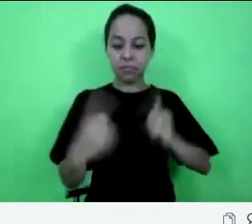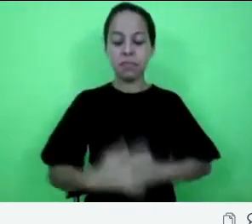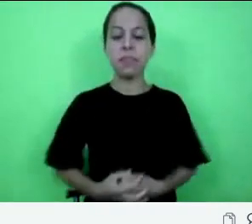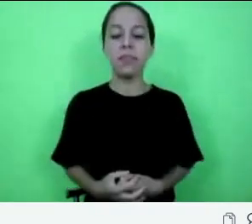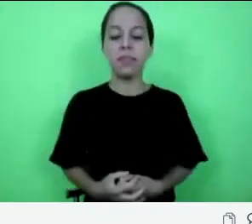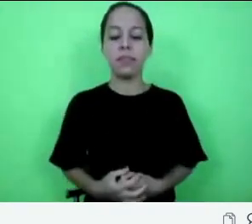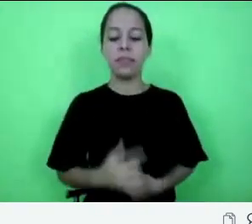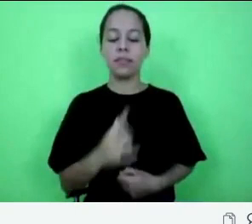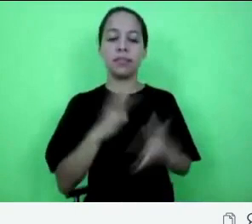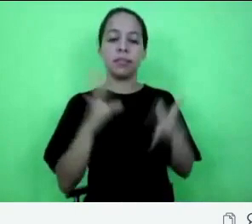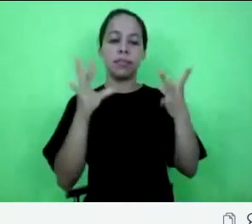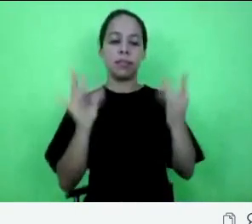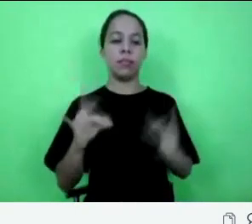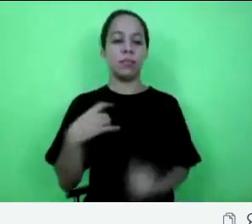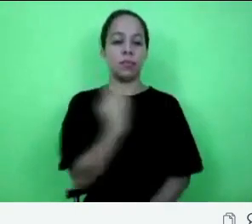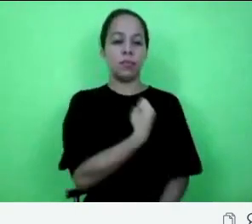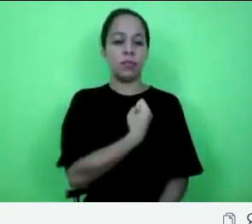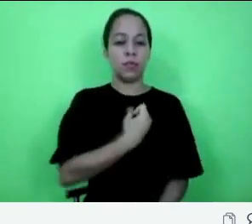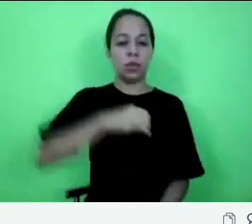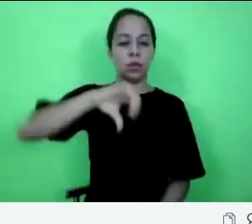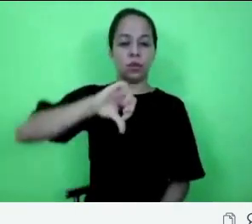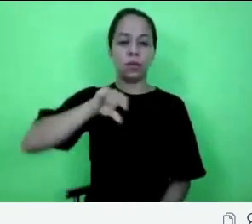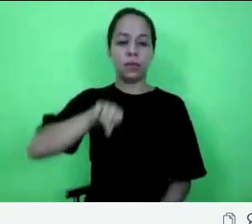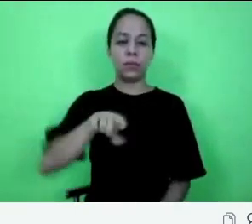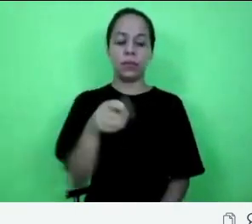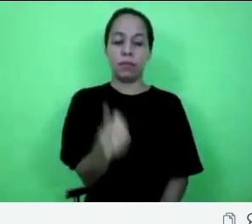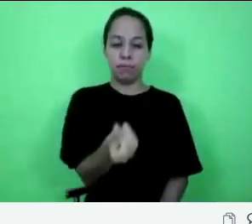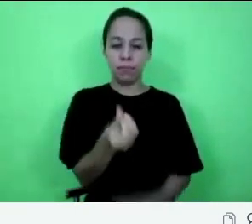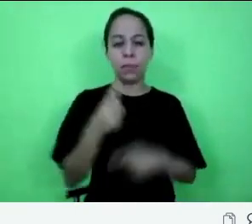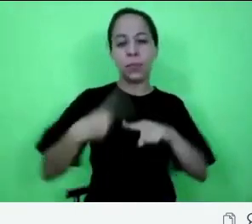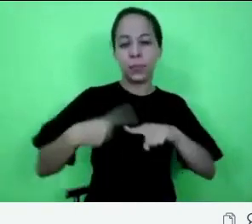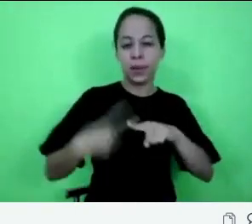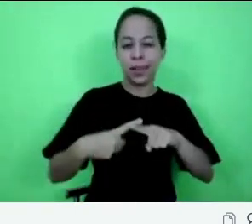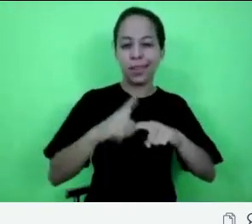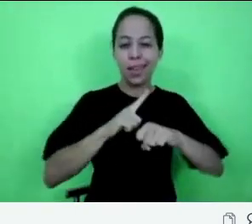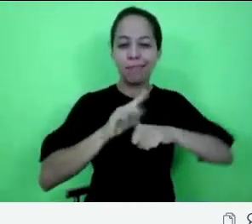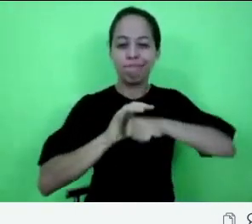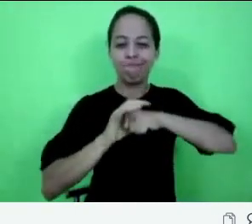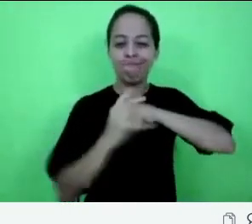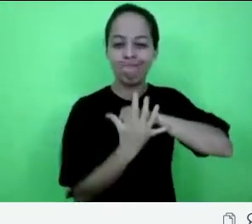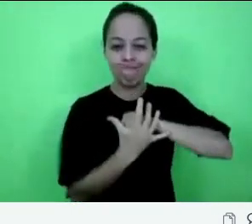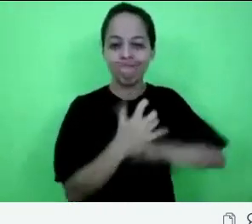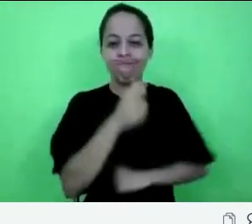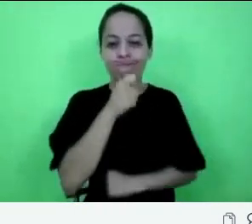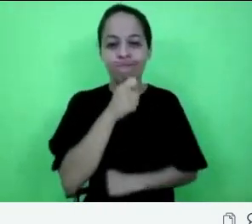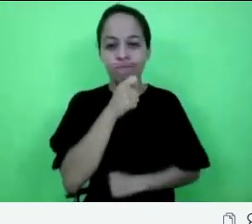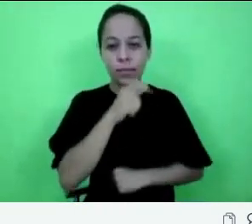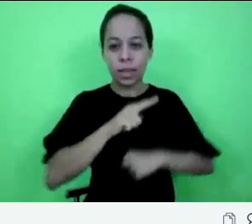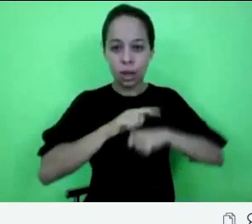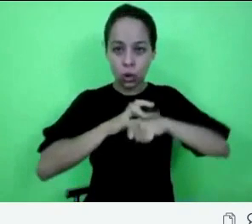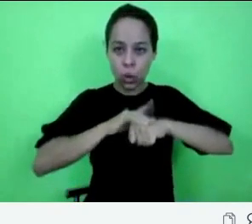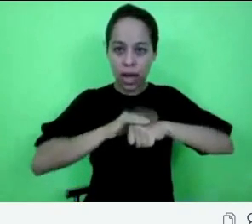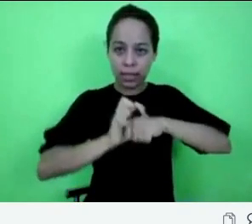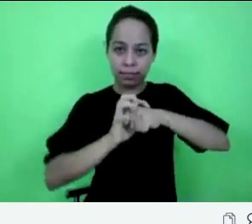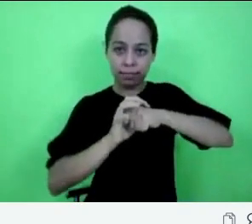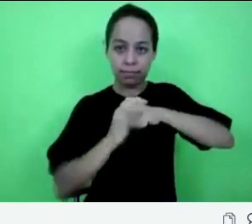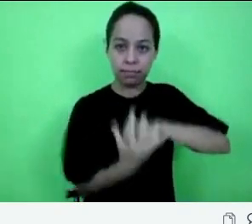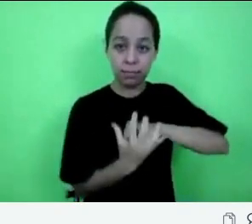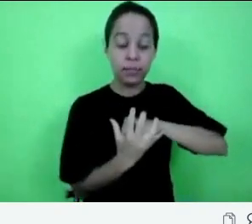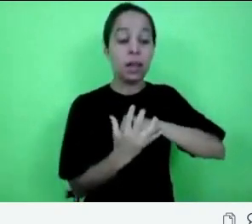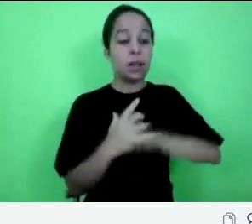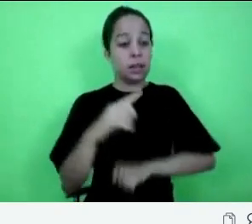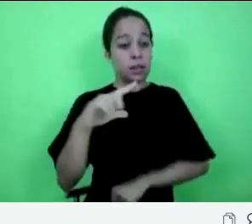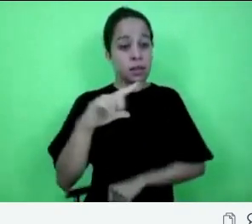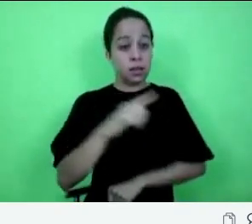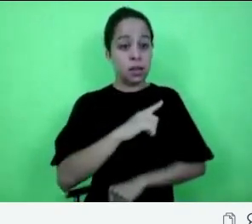item 9.6, em virtude da pandemia causada pelo novo coronavírus, o sorteio poderá ser realizado